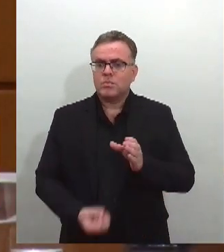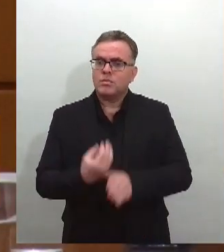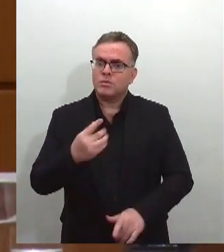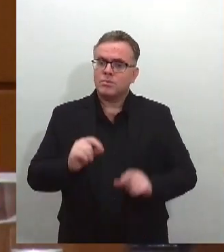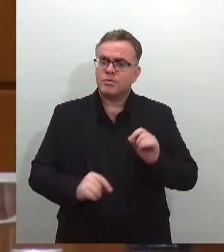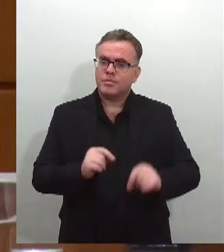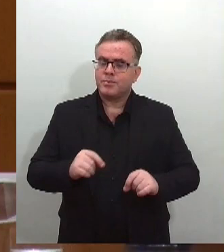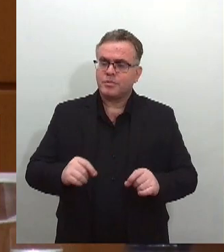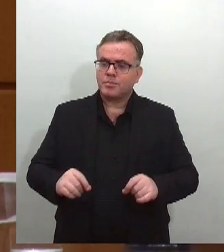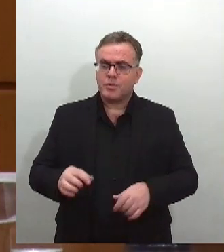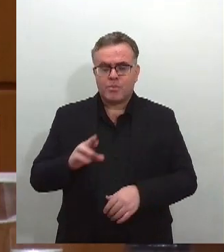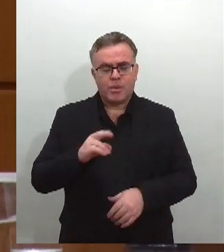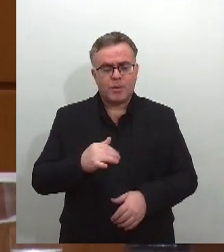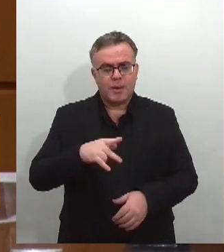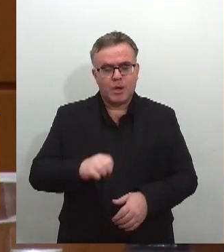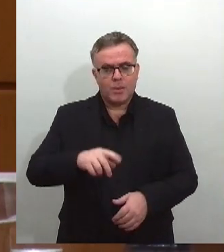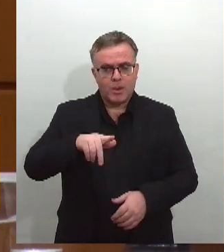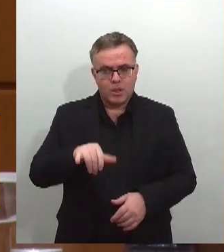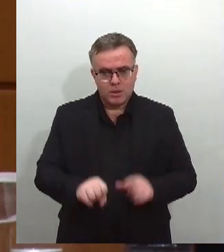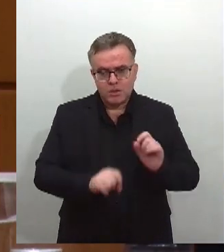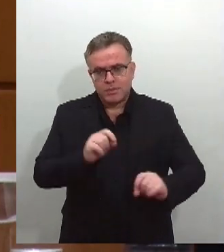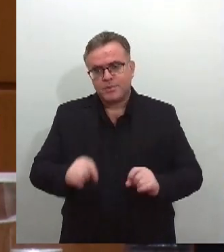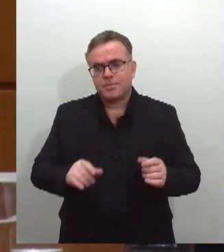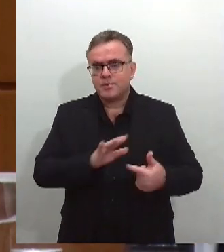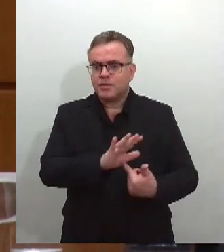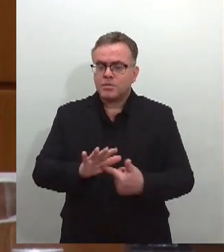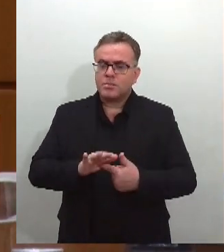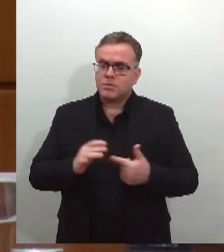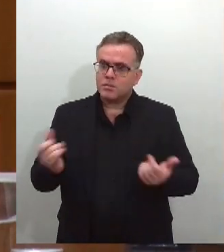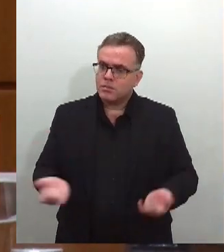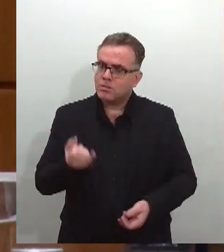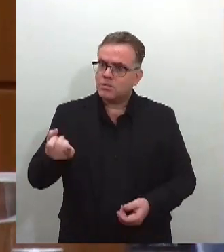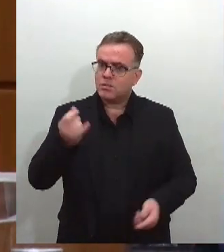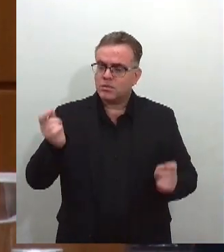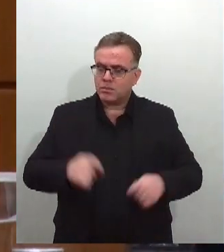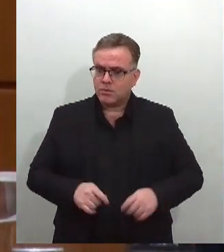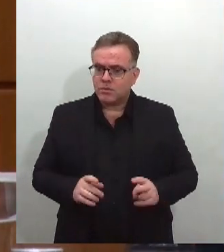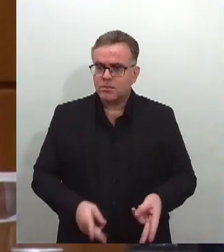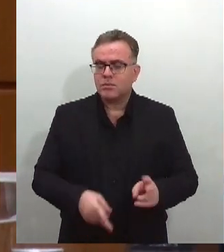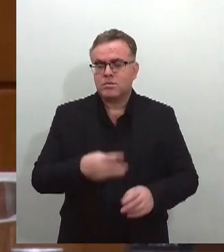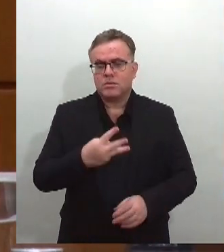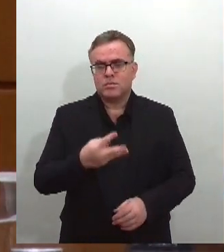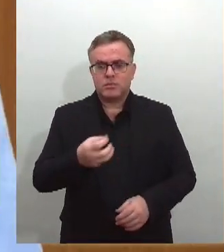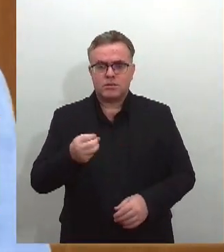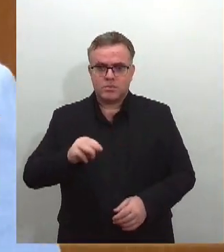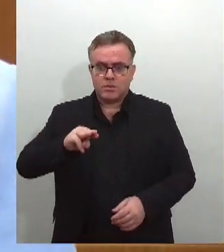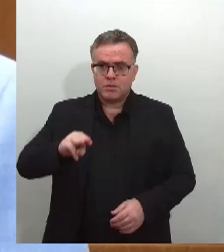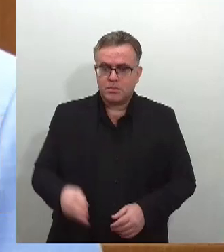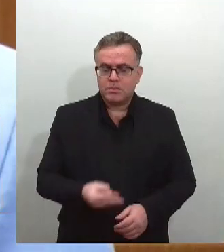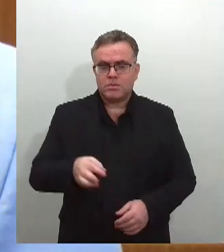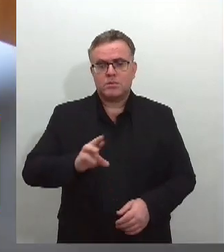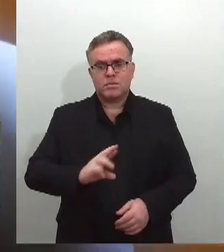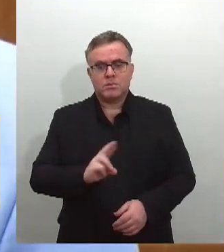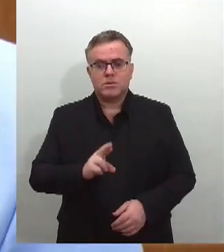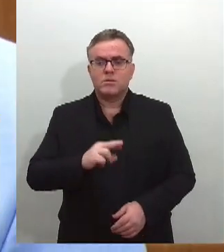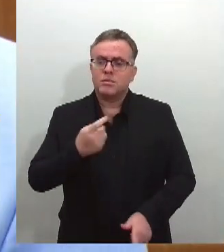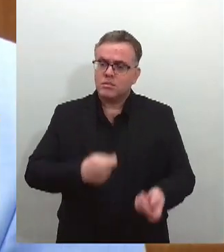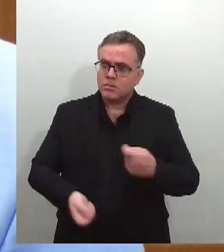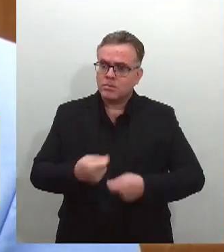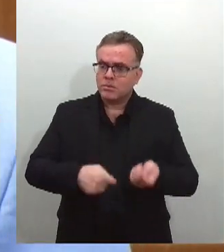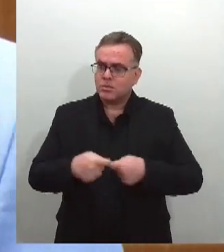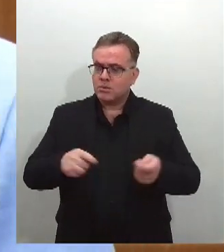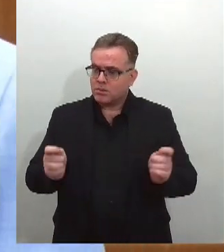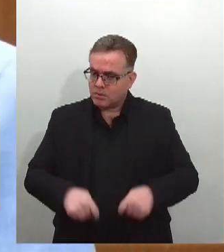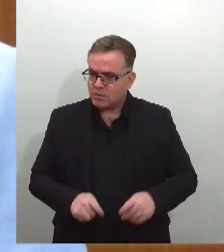Ribeirópolis. Ele ressaltou que a iniciativa vai injetar mais de 330 milhões de reais na economia, gerando emprego e renda